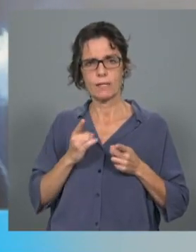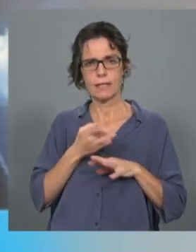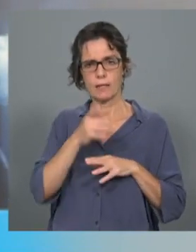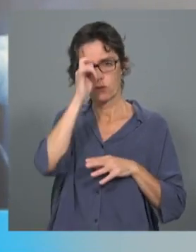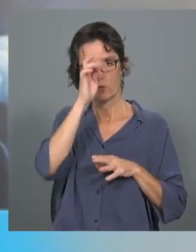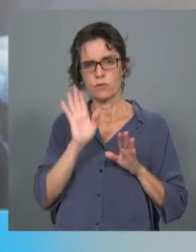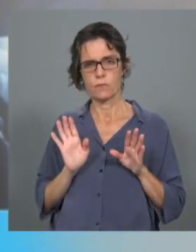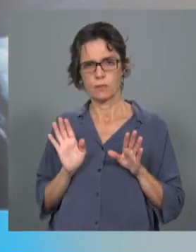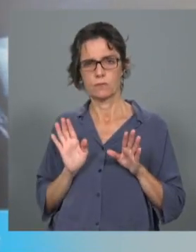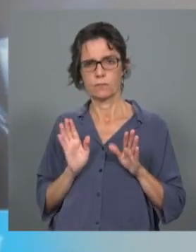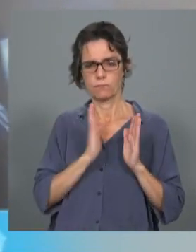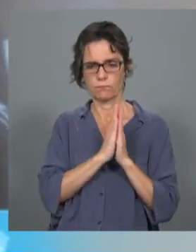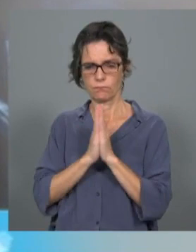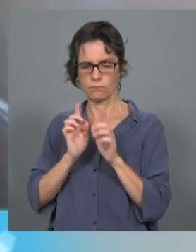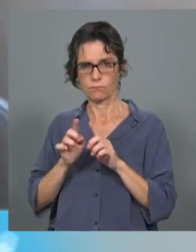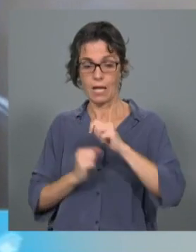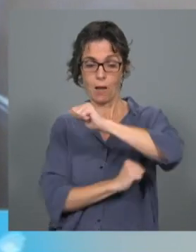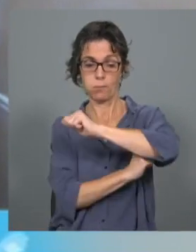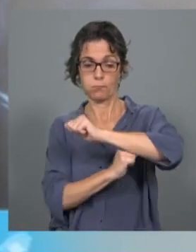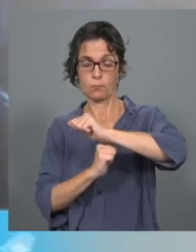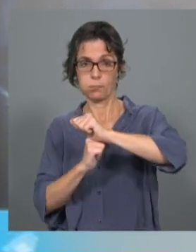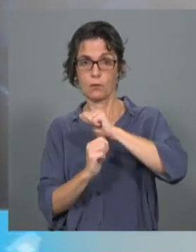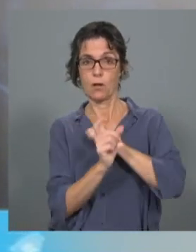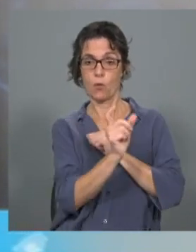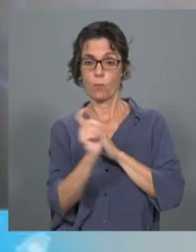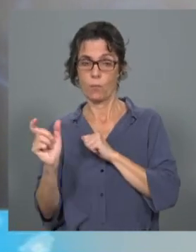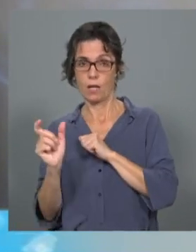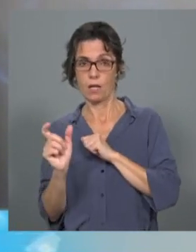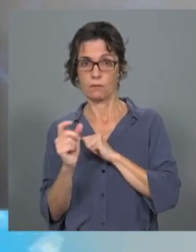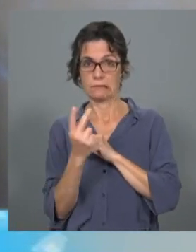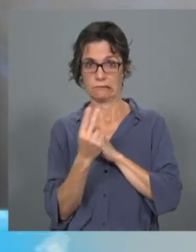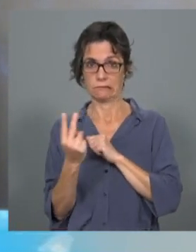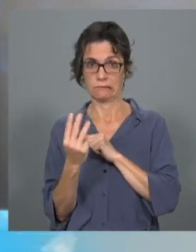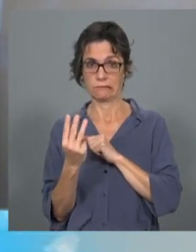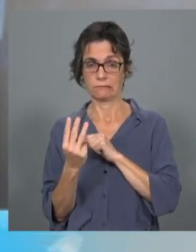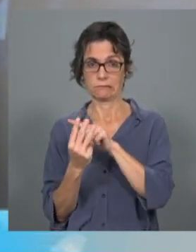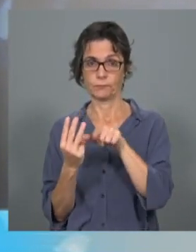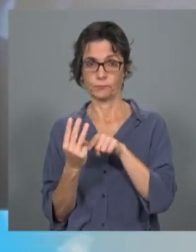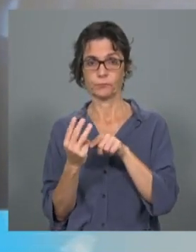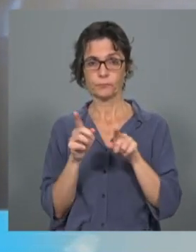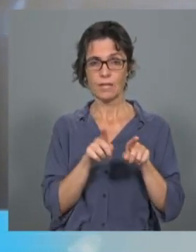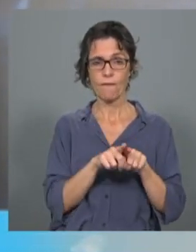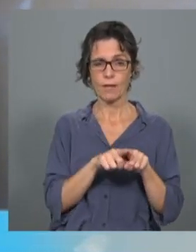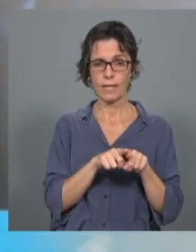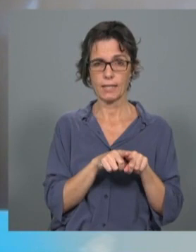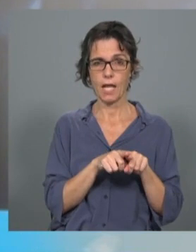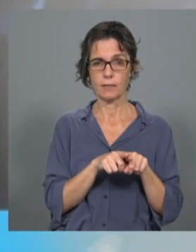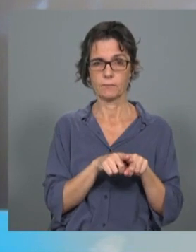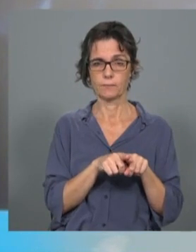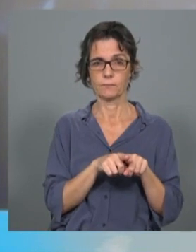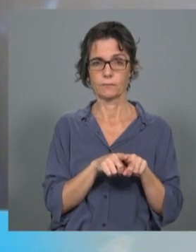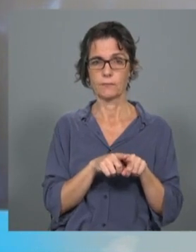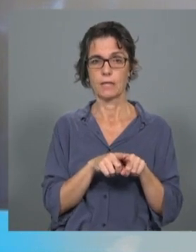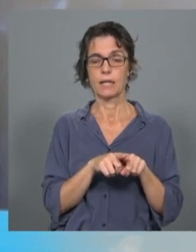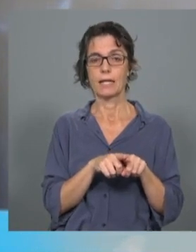falamos nestes 3 pilares, estas 3 palavras, e falamos essencialmente da importância da fraternidade, que ilumina depois tudo o